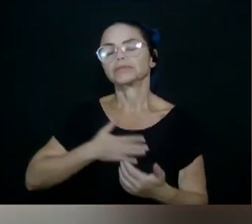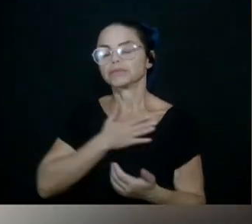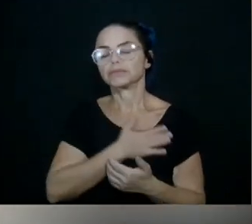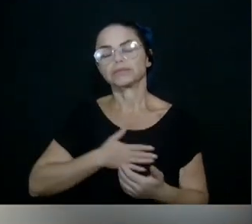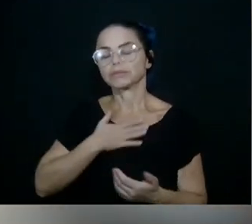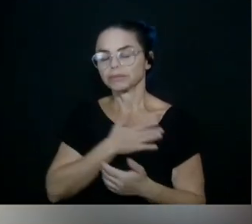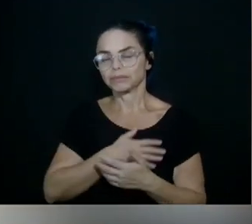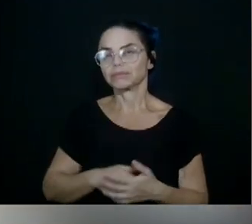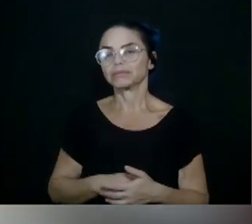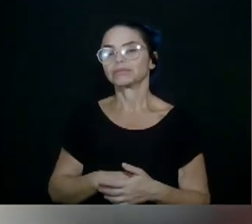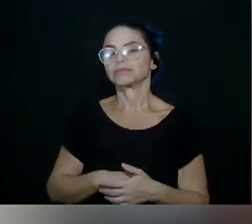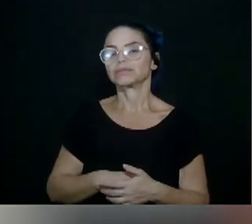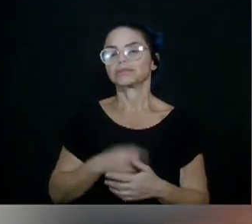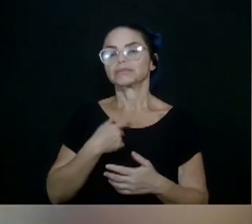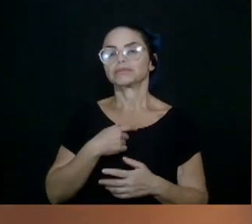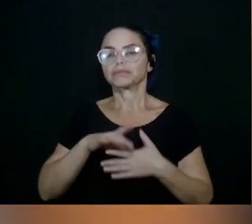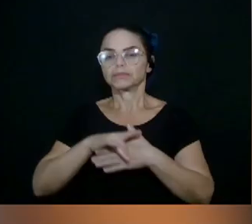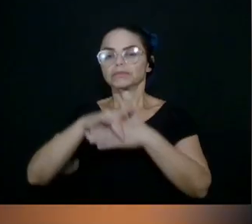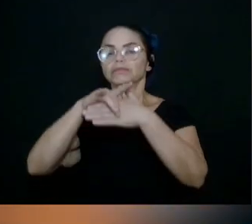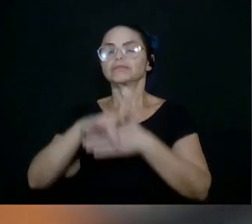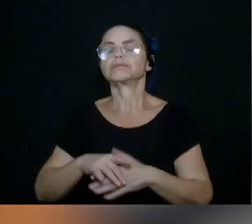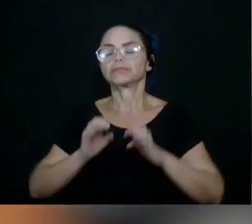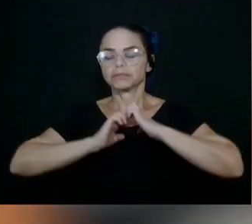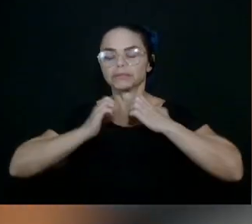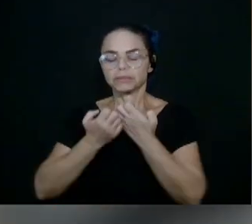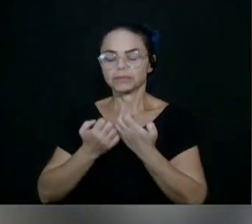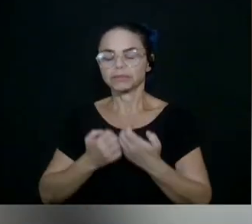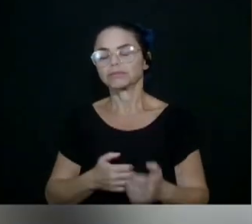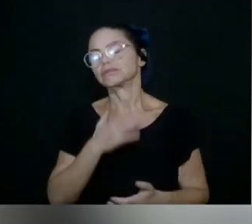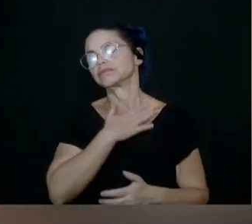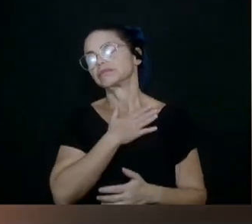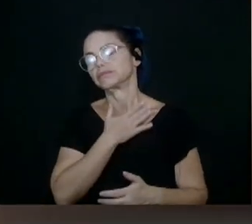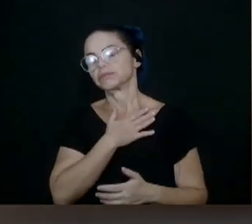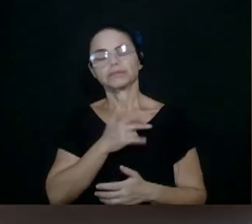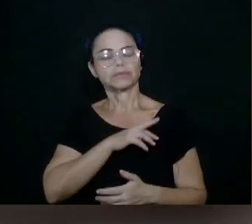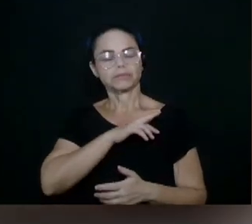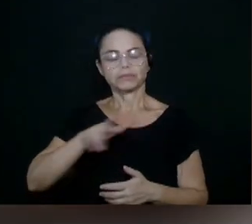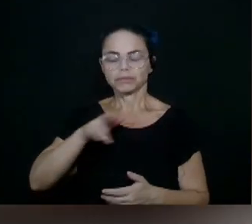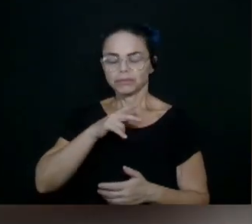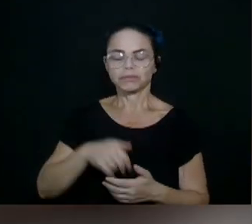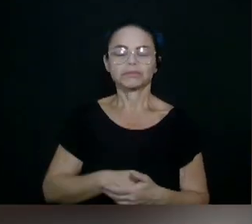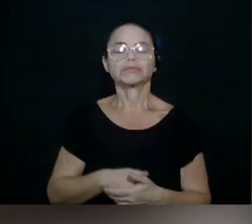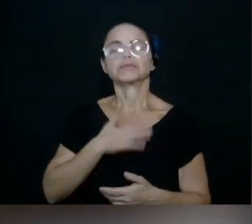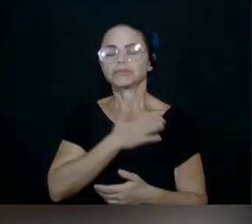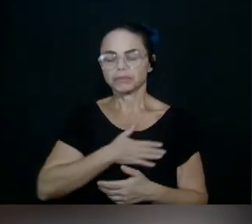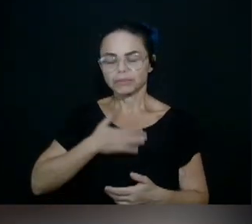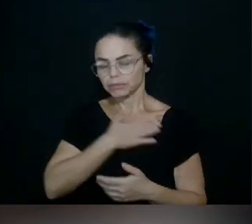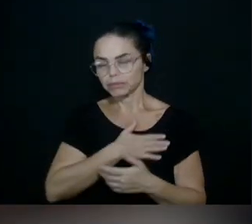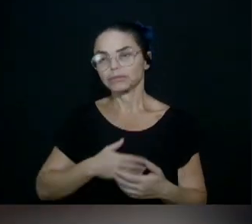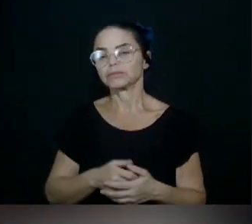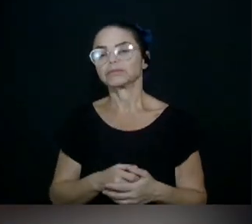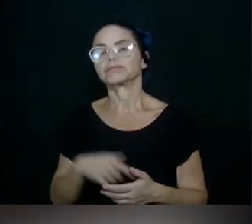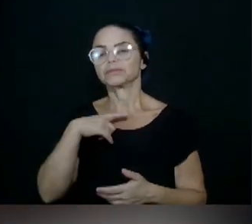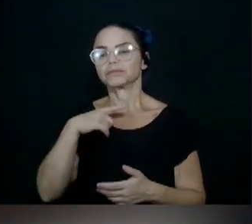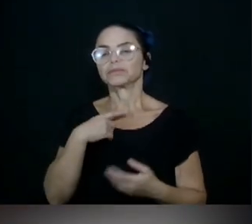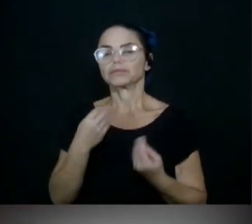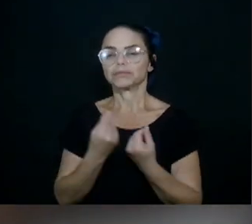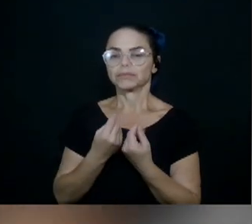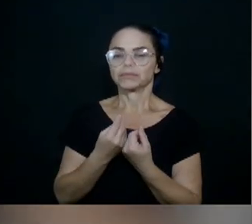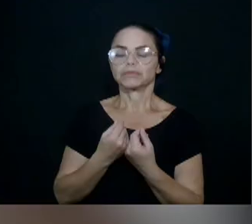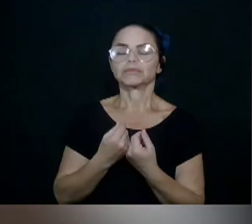ser líder, liderar uma equipe. Então, para mim foi diferente, mas eu gostei assim de ter essa sensação de,